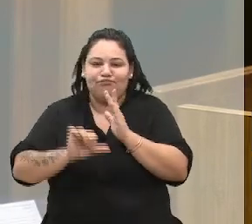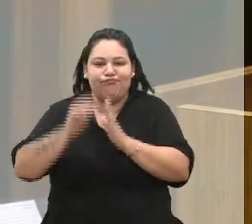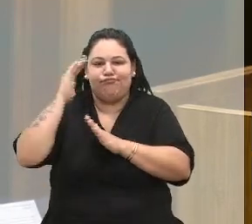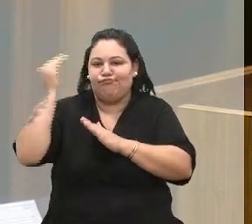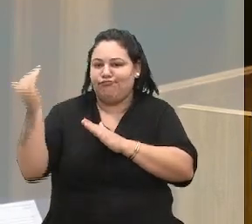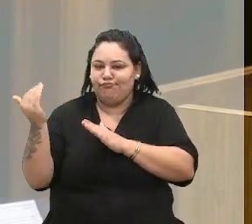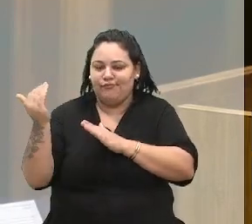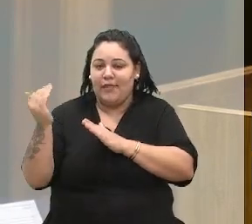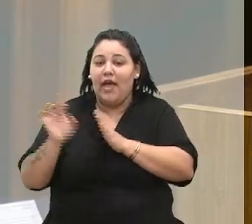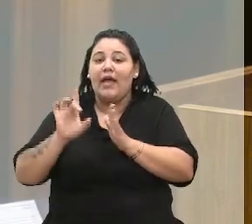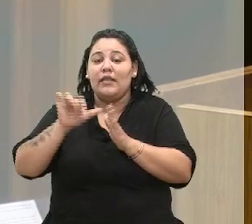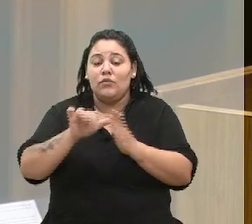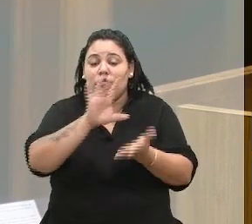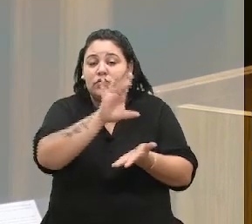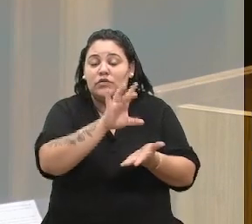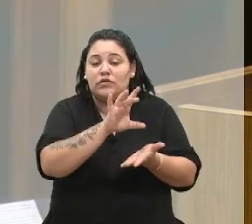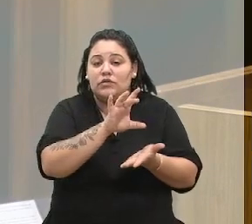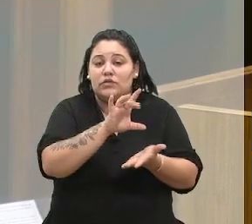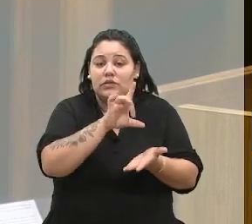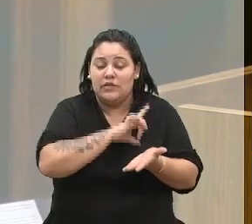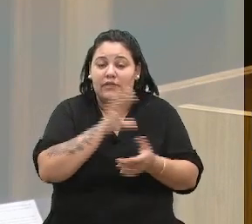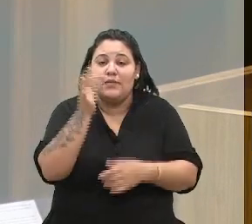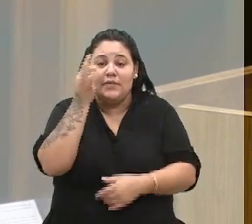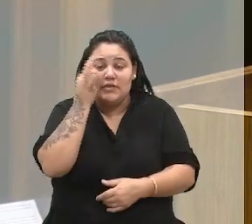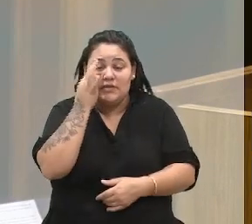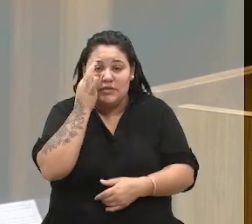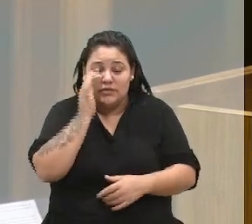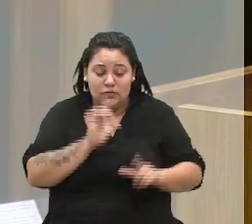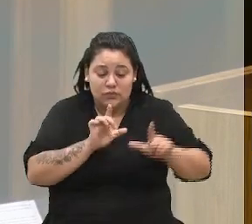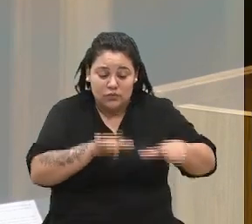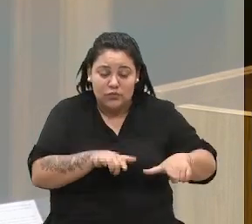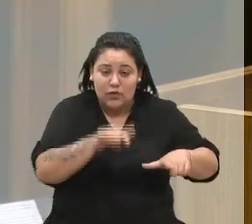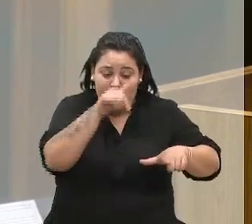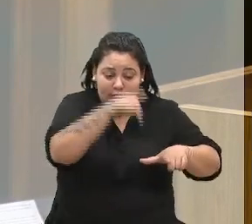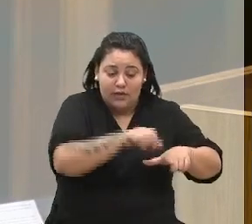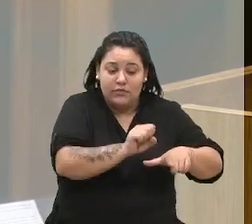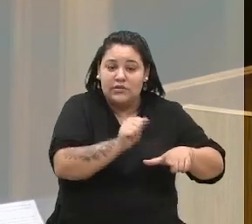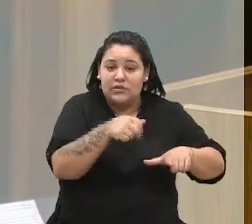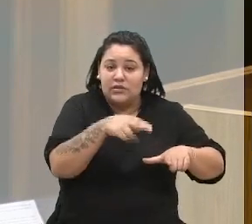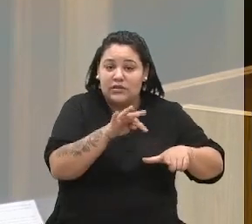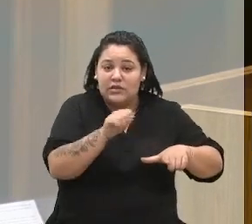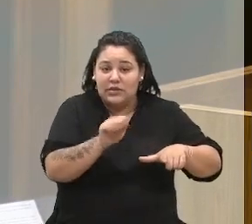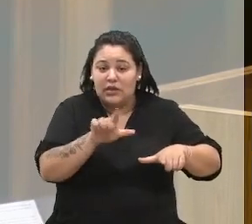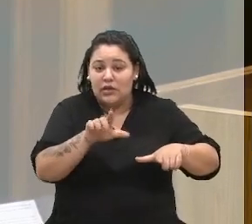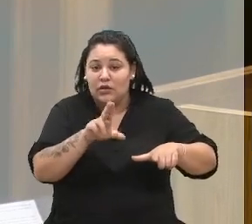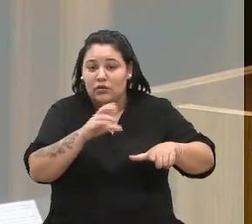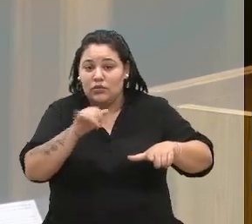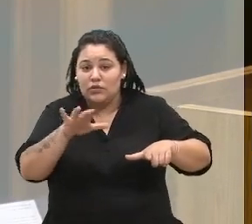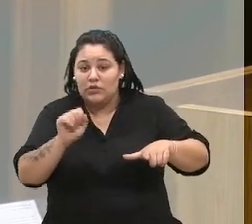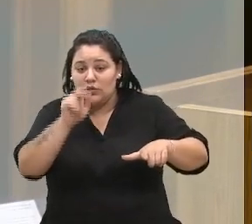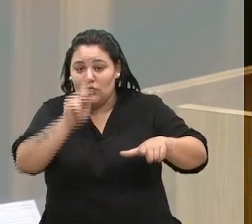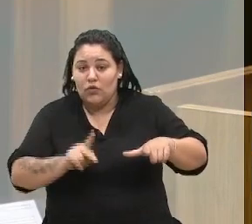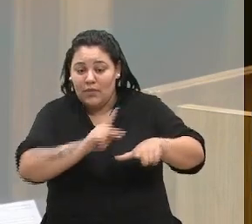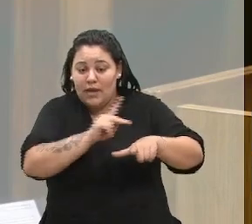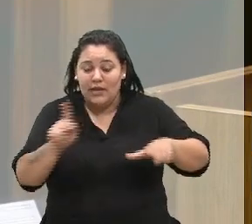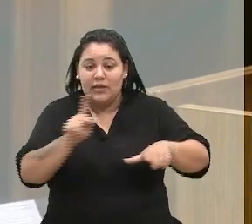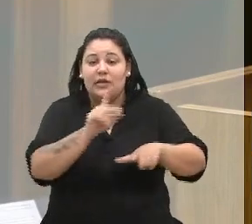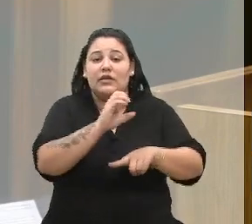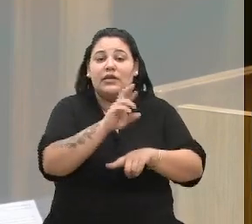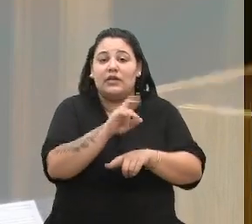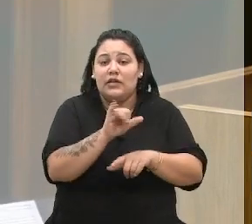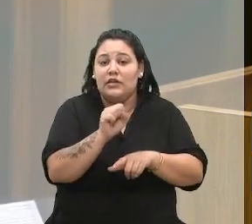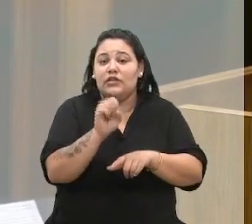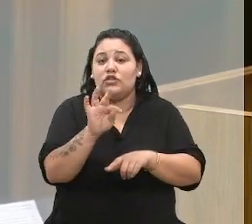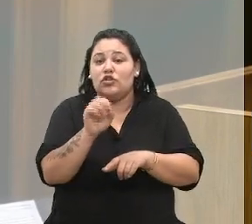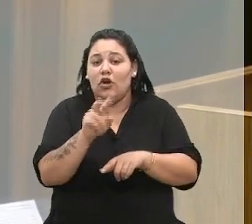Sendo registrada a presença no distrito de Santa Lúcia do Piauí, do padre Cristóvão de Mendonça, que ali foi